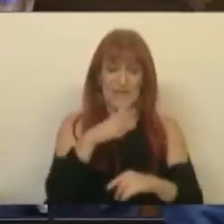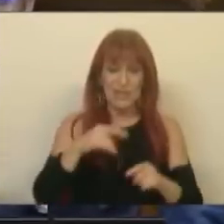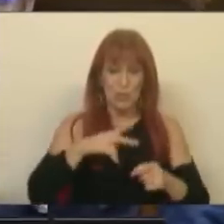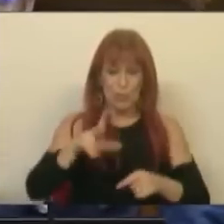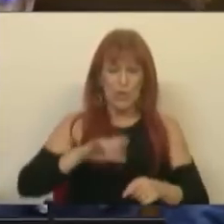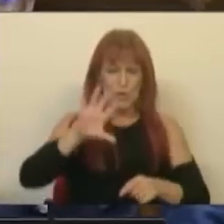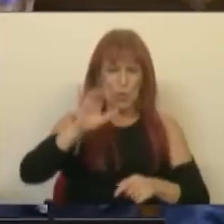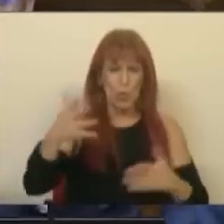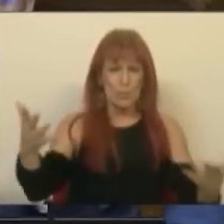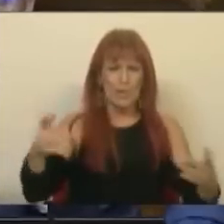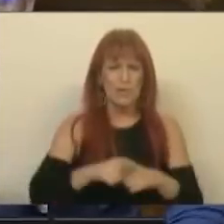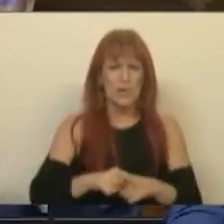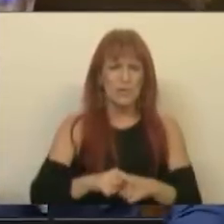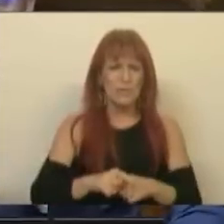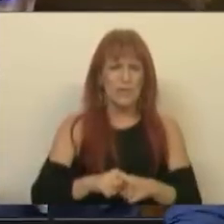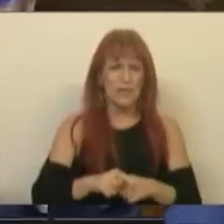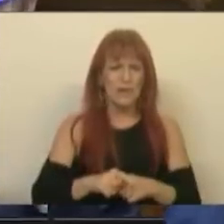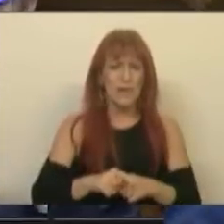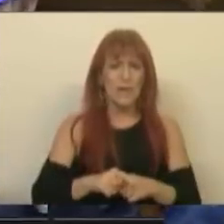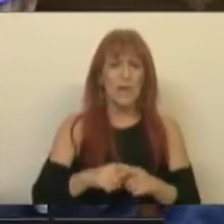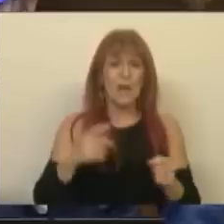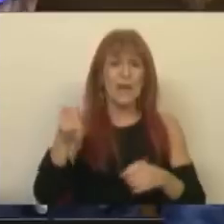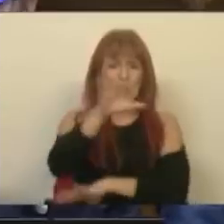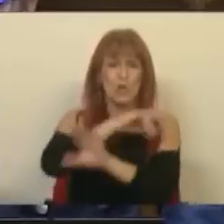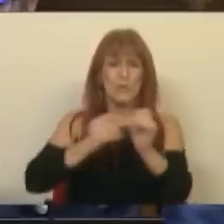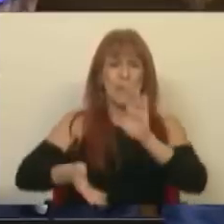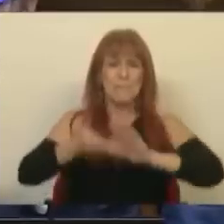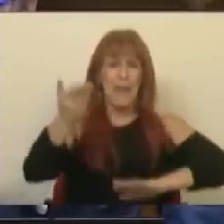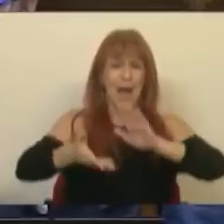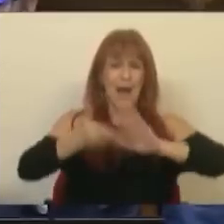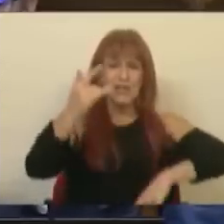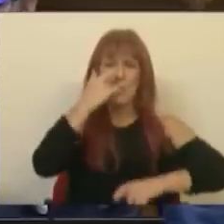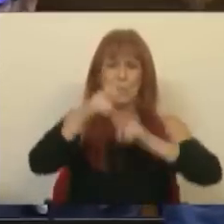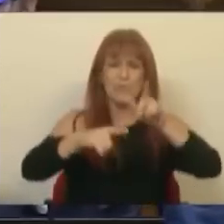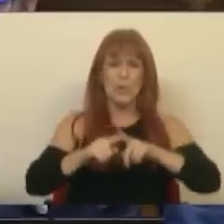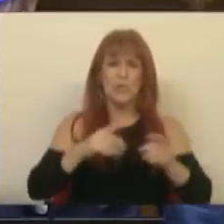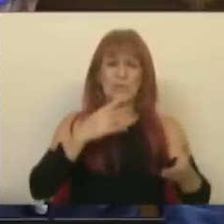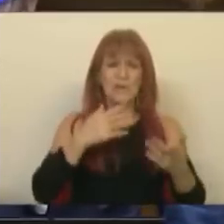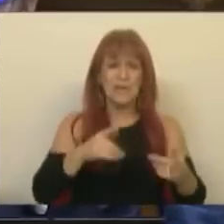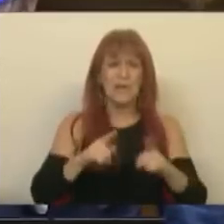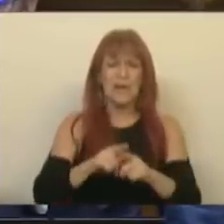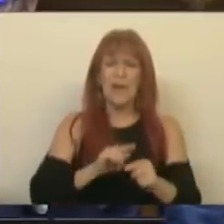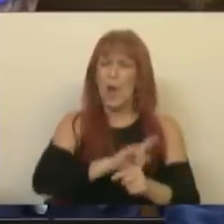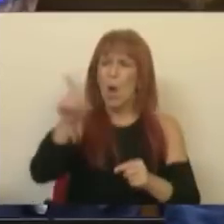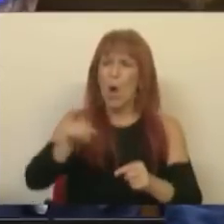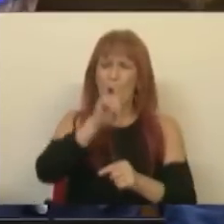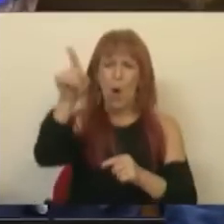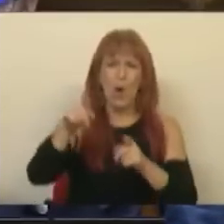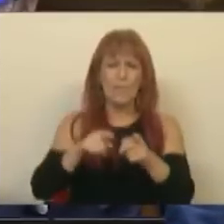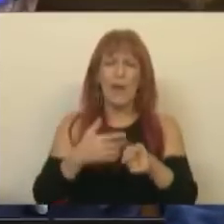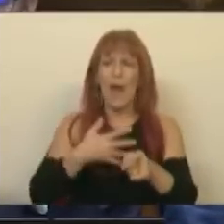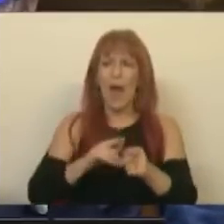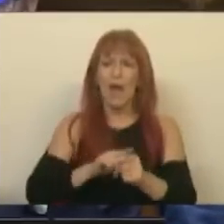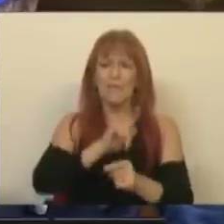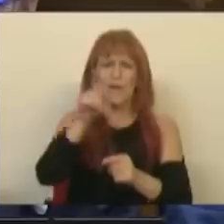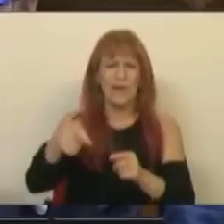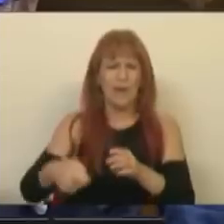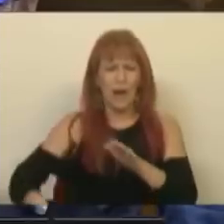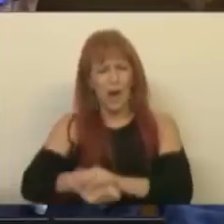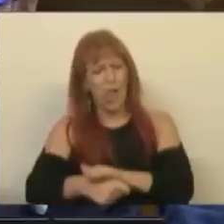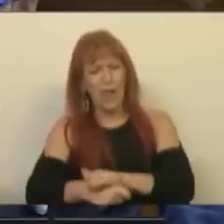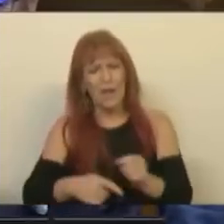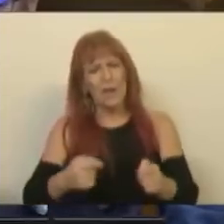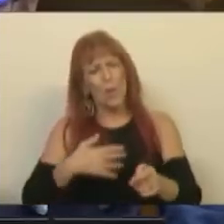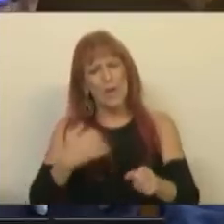diz Portugal é o país do mundo da Europa em que mais pessoas confessem recolher confessam correr à Cunha para